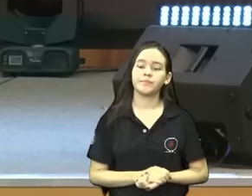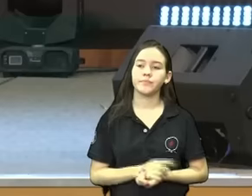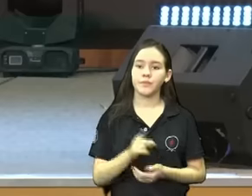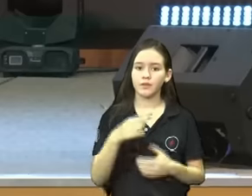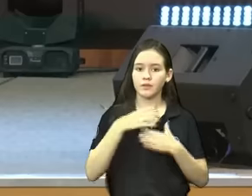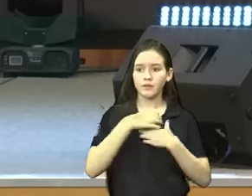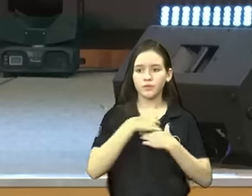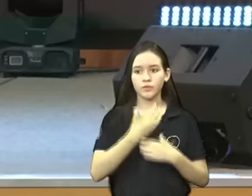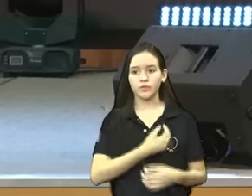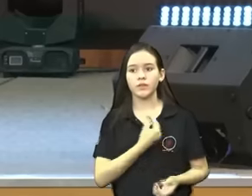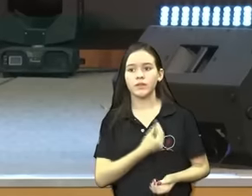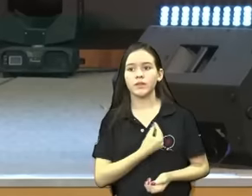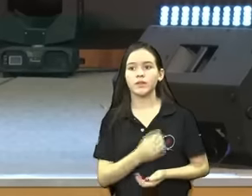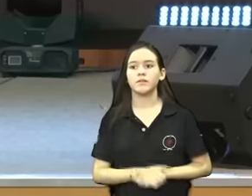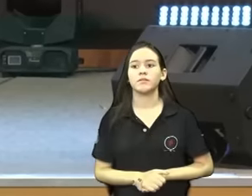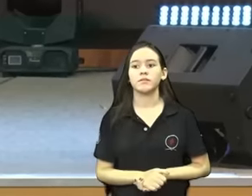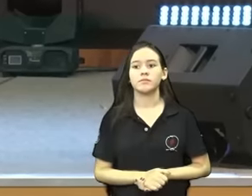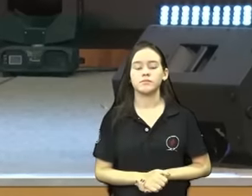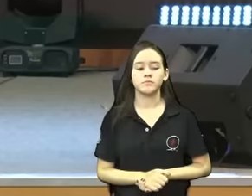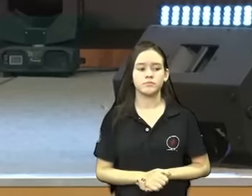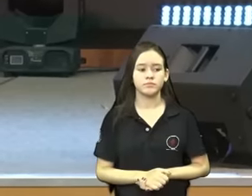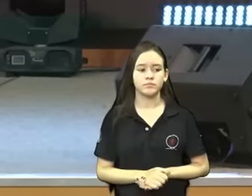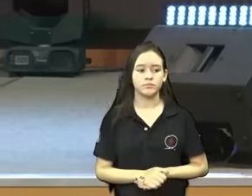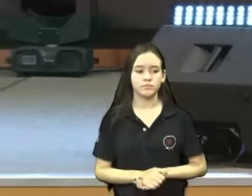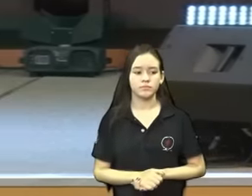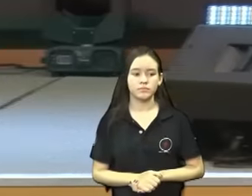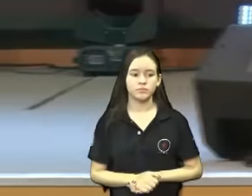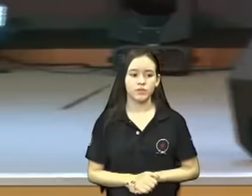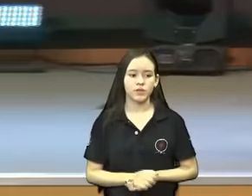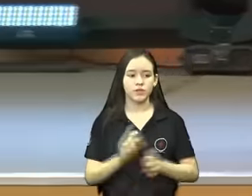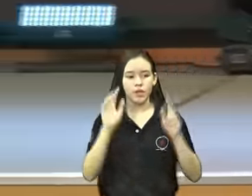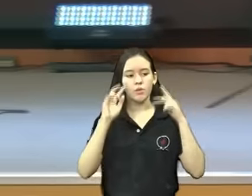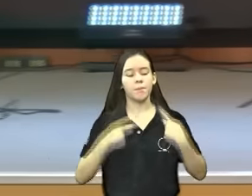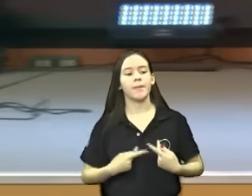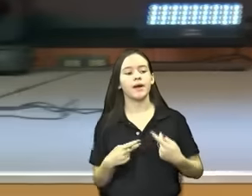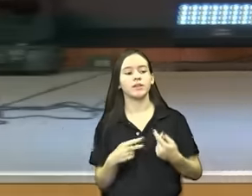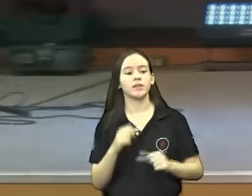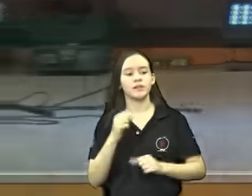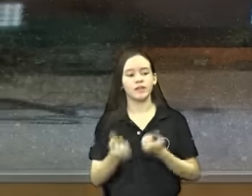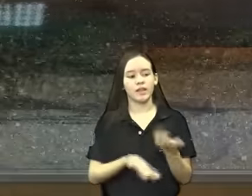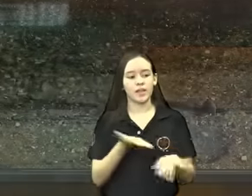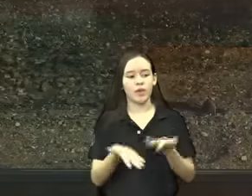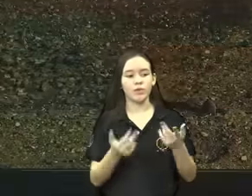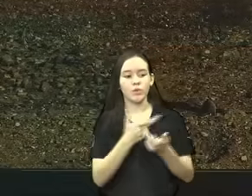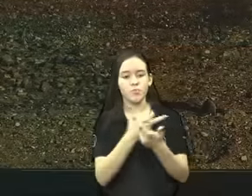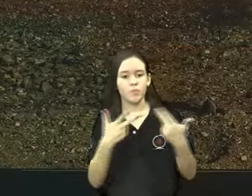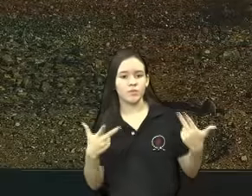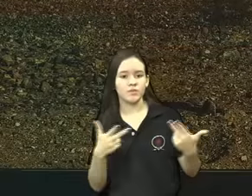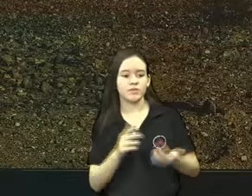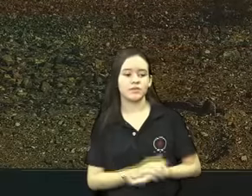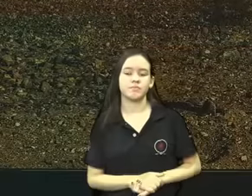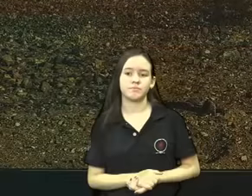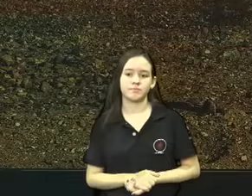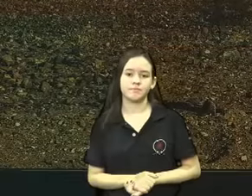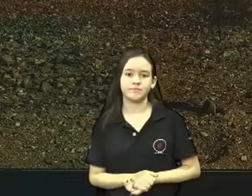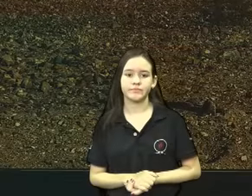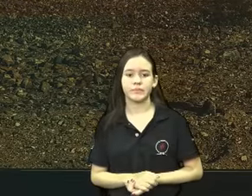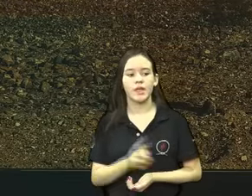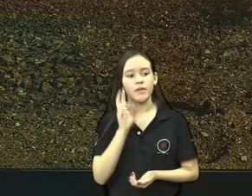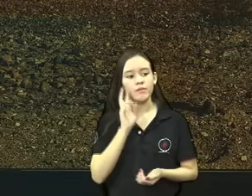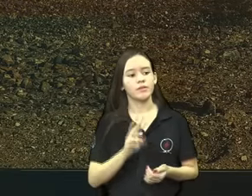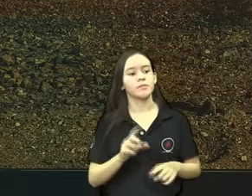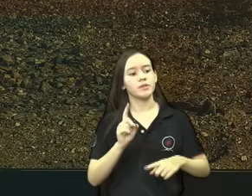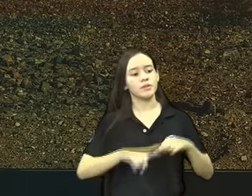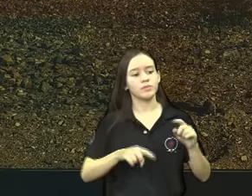estilo de vida é a conhecer ficação do ser humano E por que que você não vendo hoje no